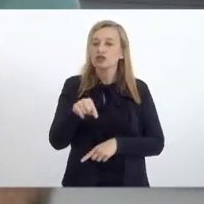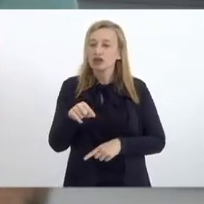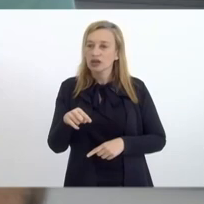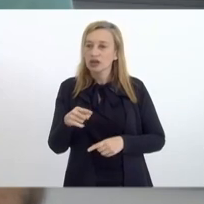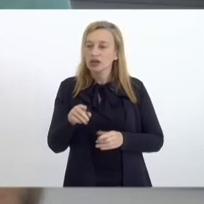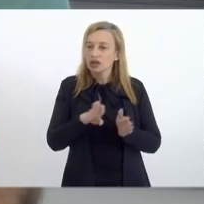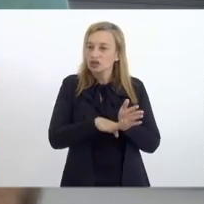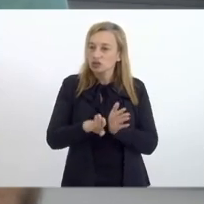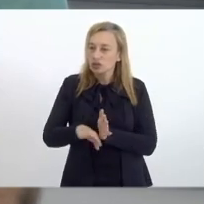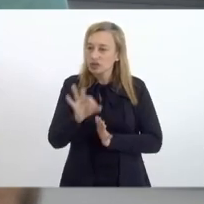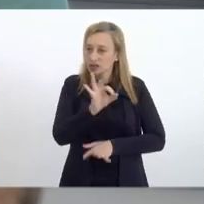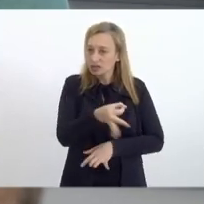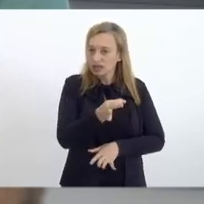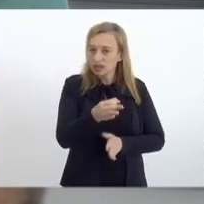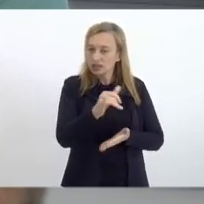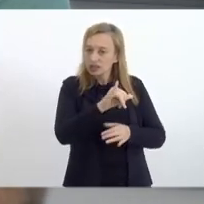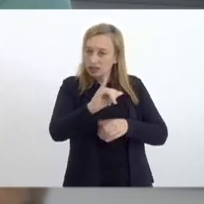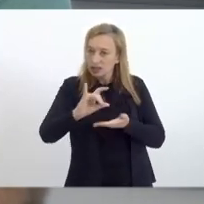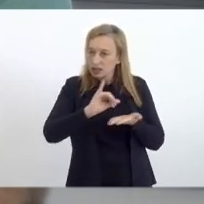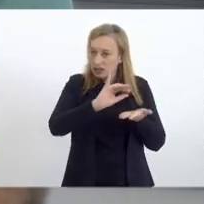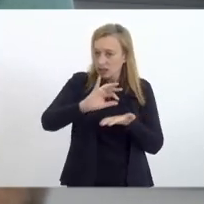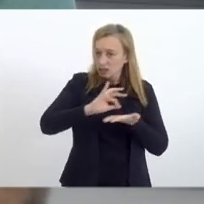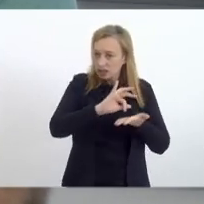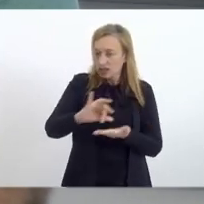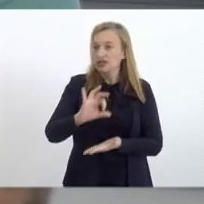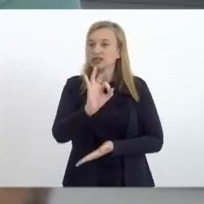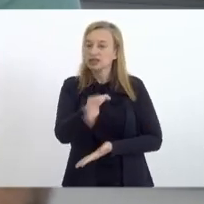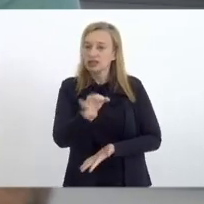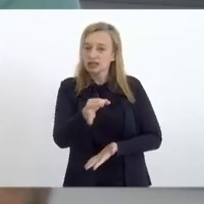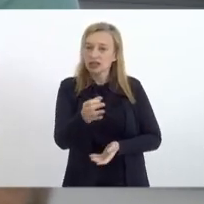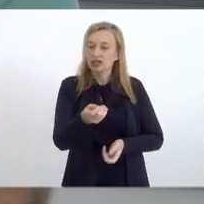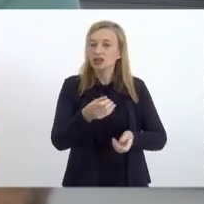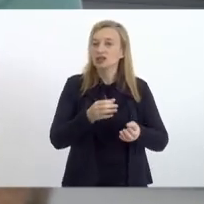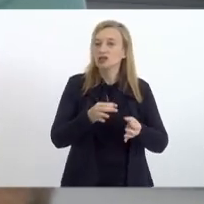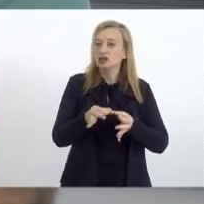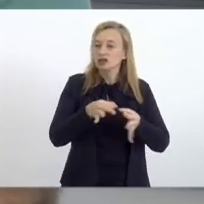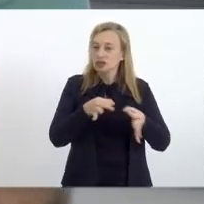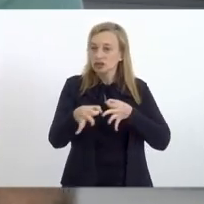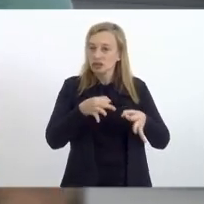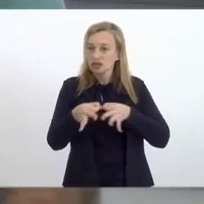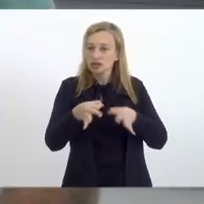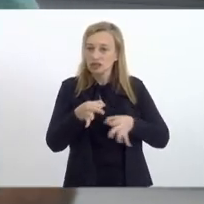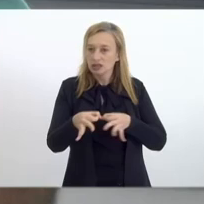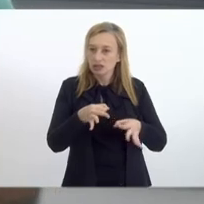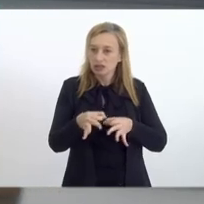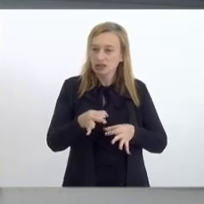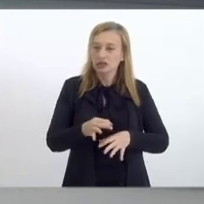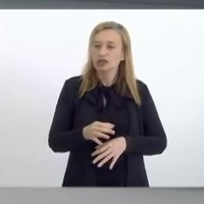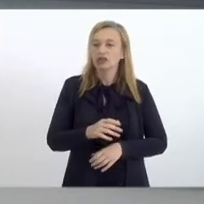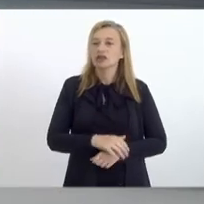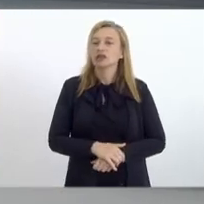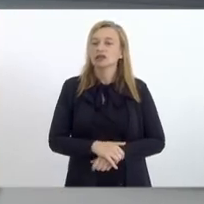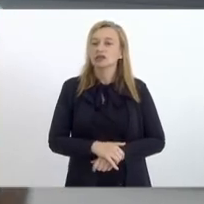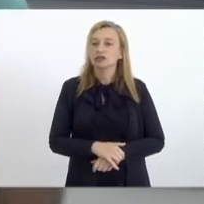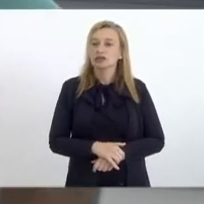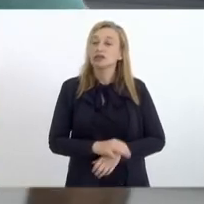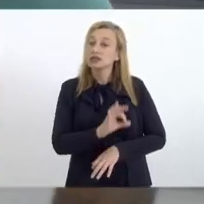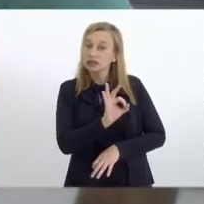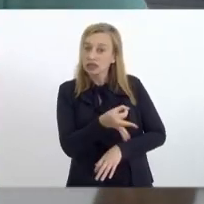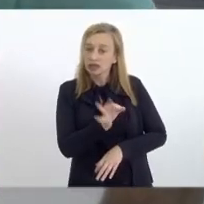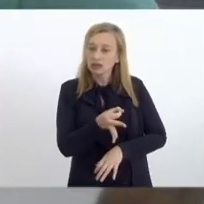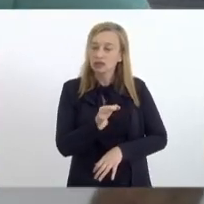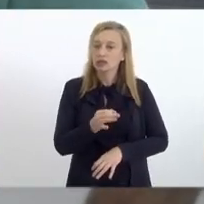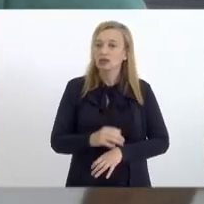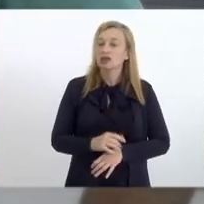despesas correntes de capital necessárias à organização e ao funcionamento da unidade gestora do RPPS. De fato,